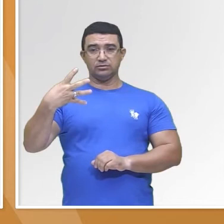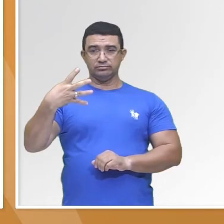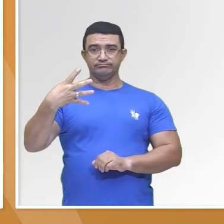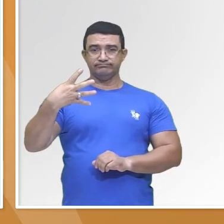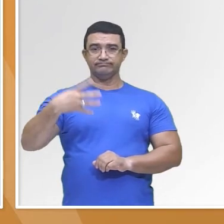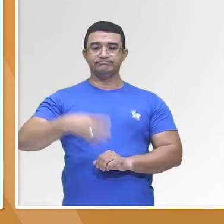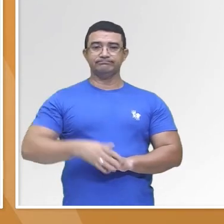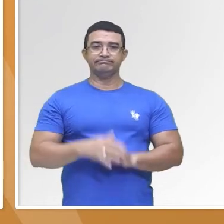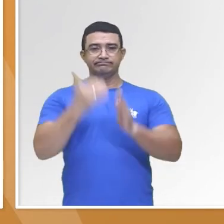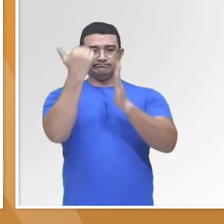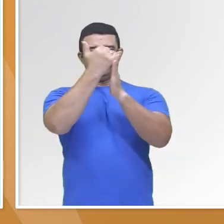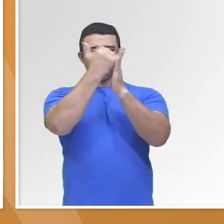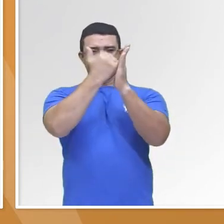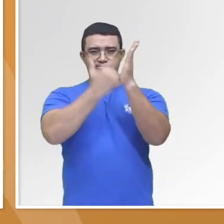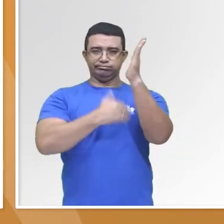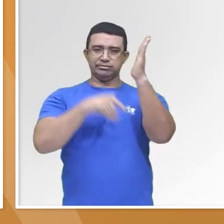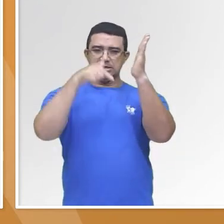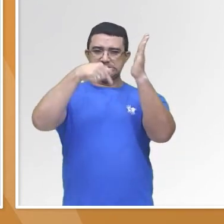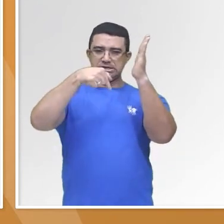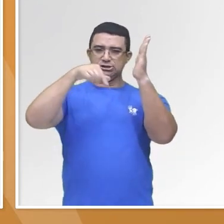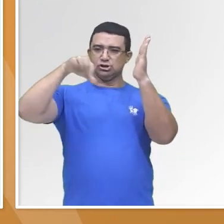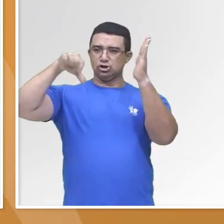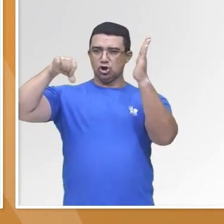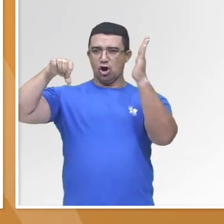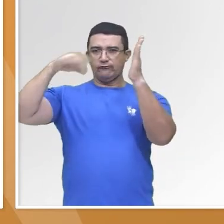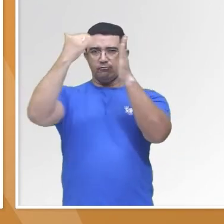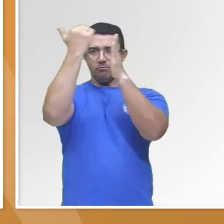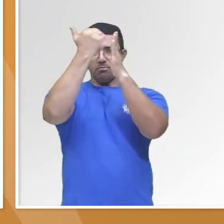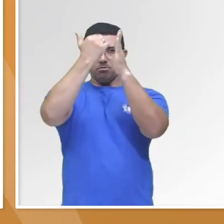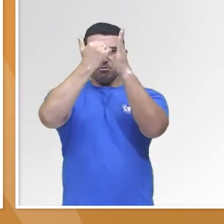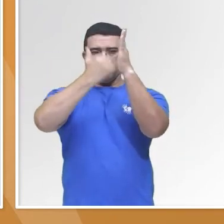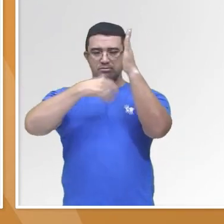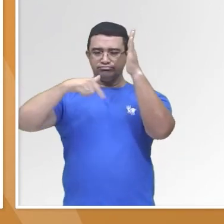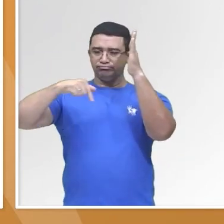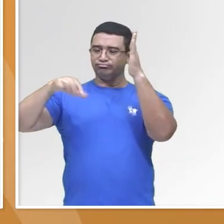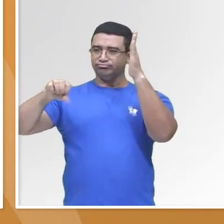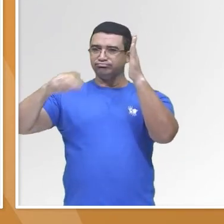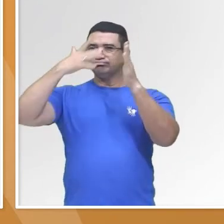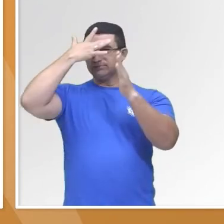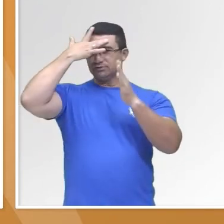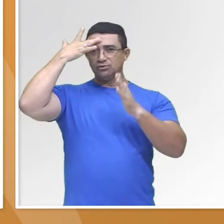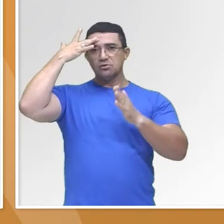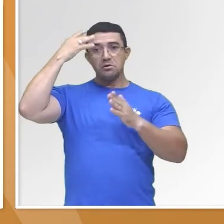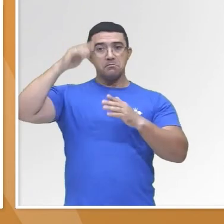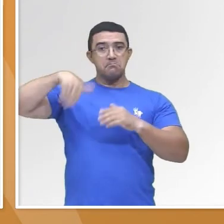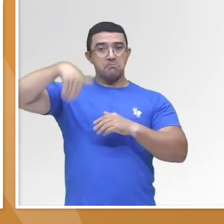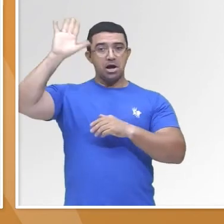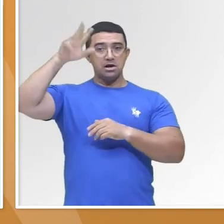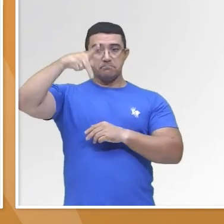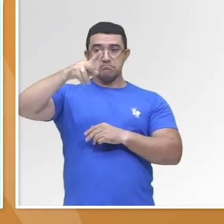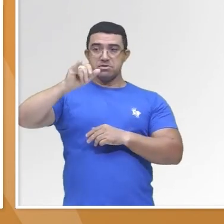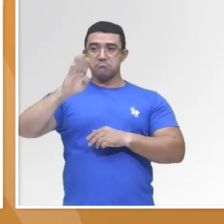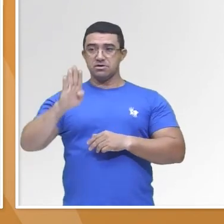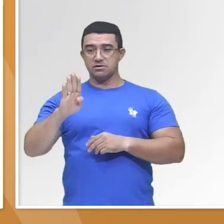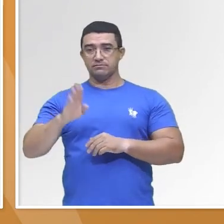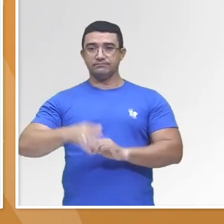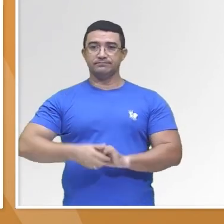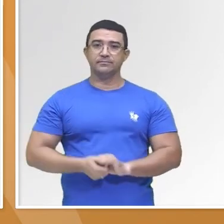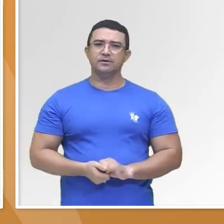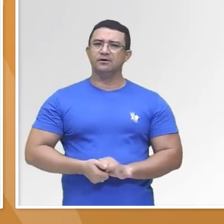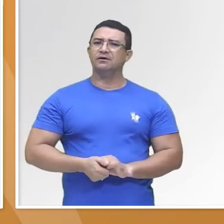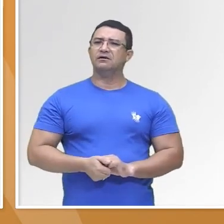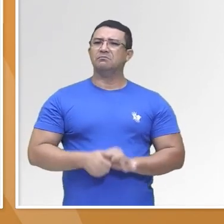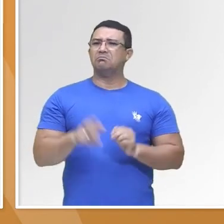0,754, ocupando aí a 79ª posição. Aí vocês podem estar se perguntando,